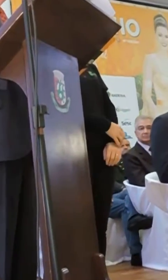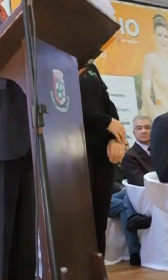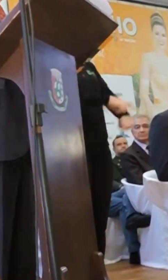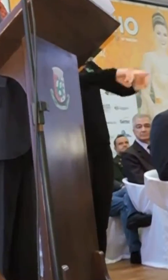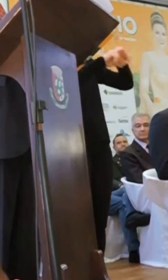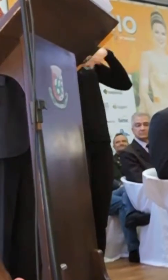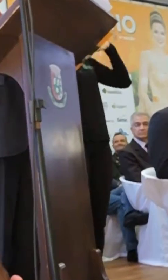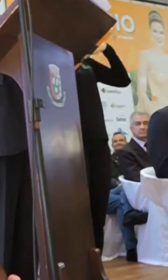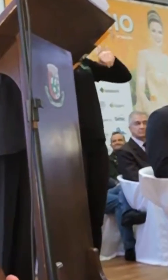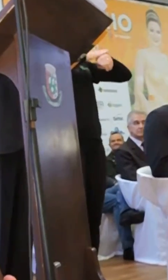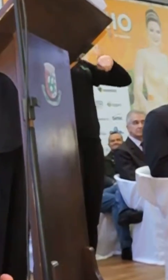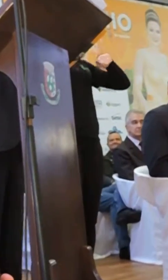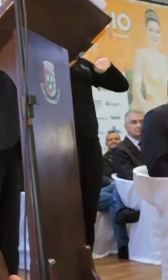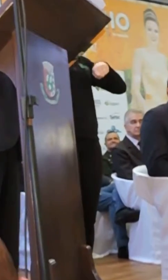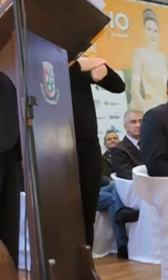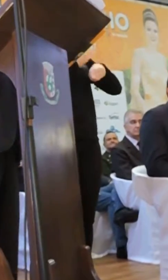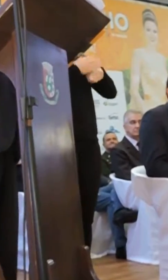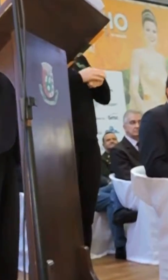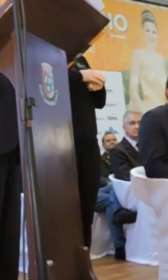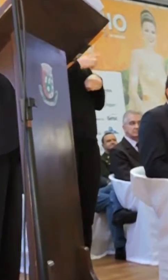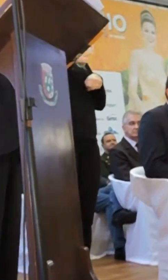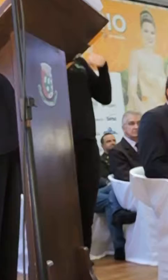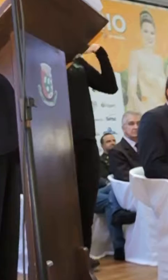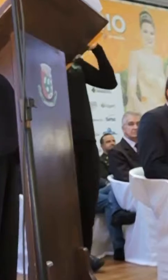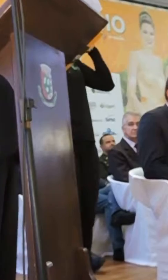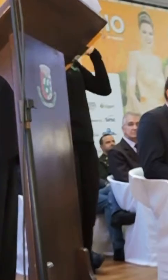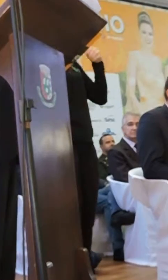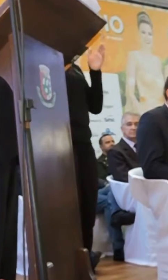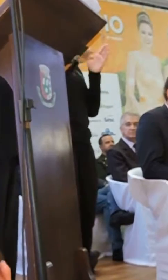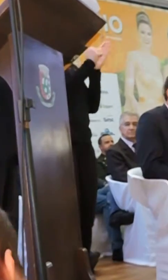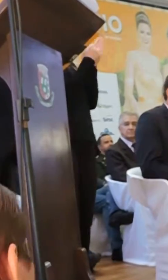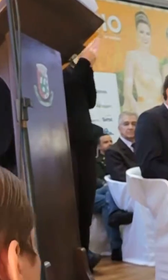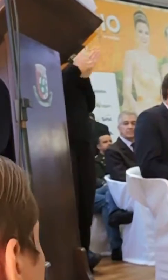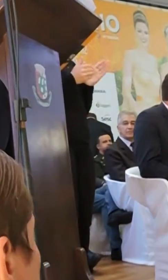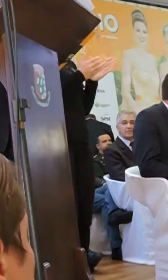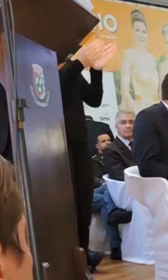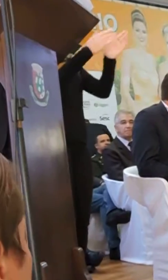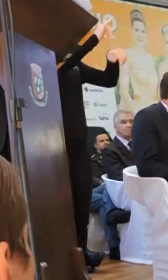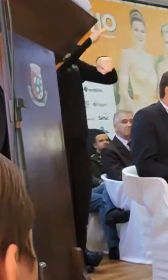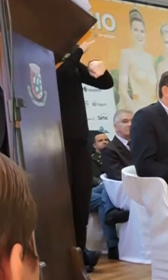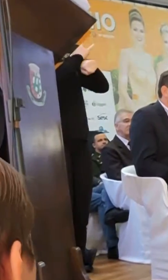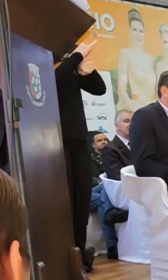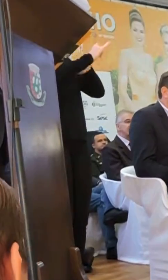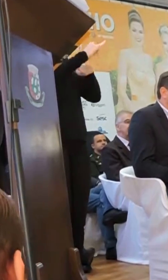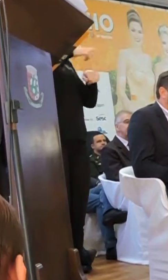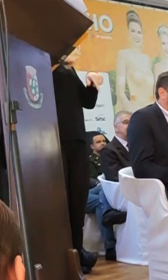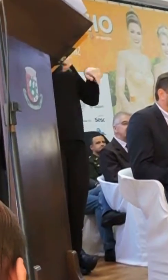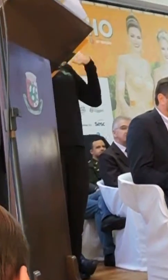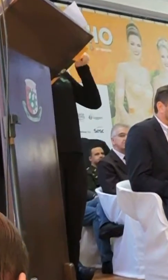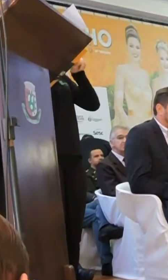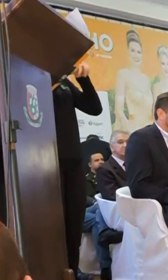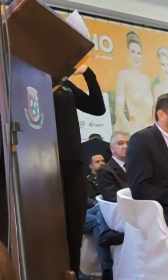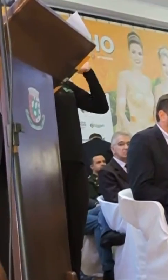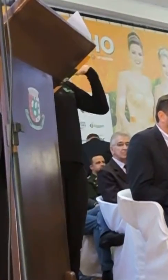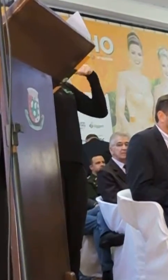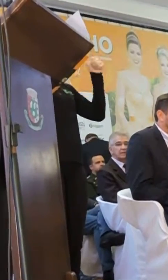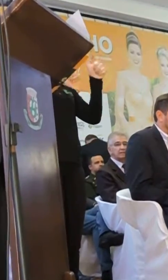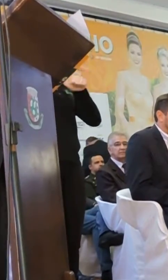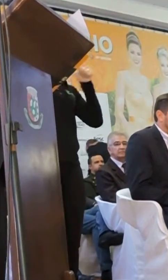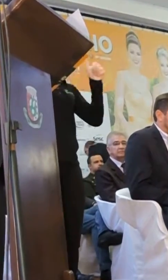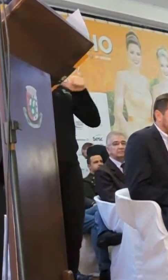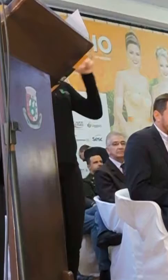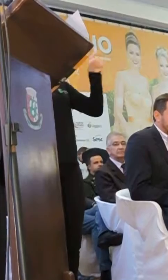Porém, precisamos mais. Necessitamos de melhores acessos asfálticos. Precisamos de